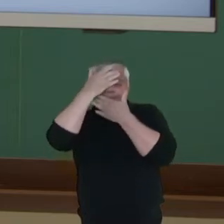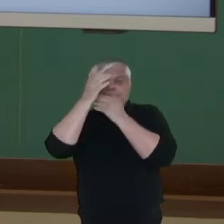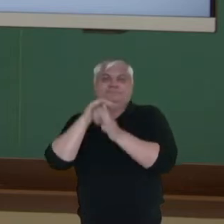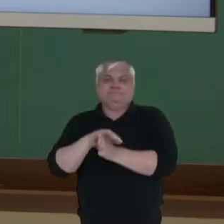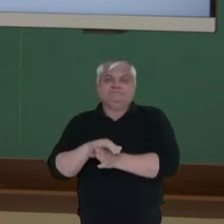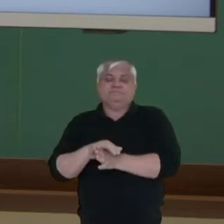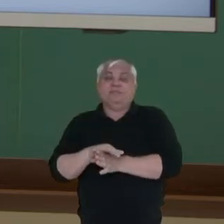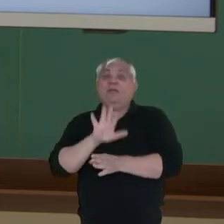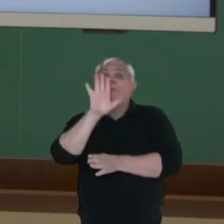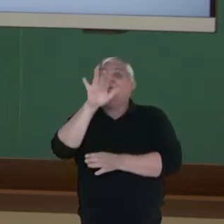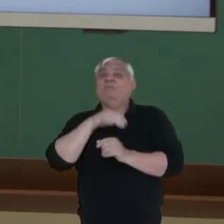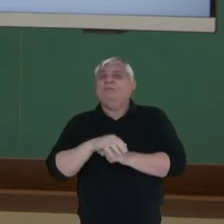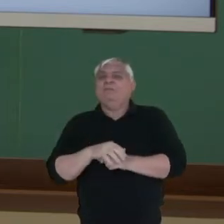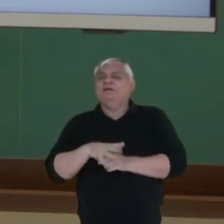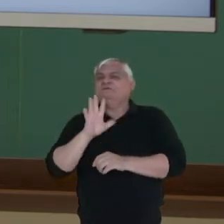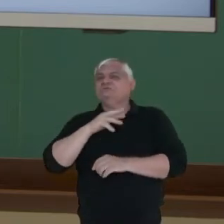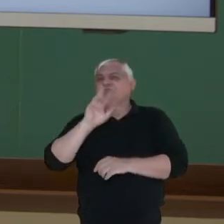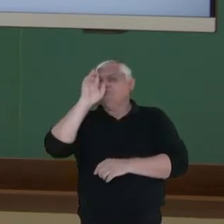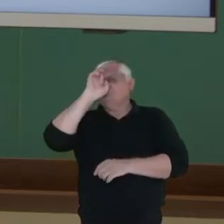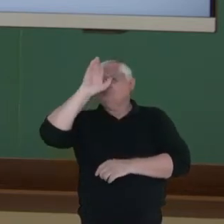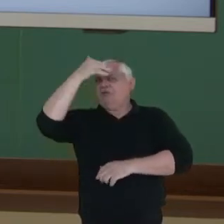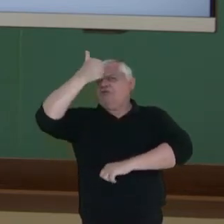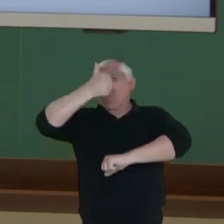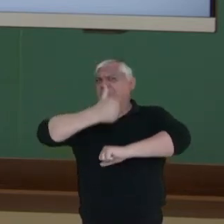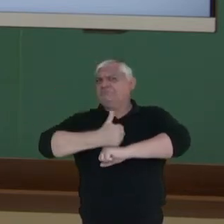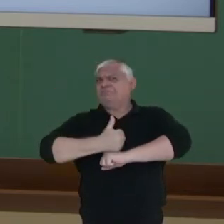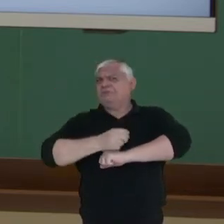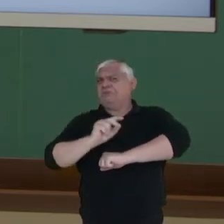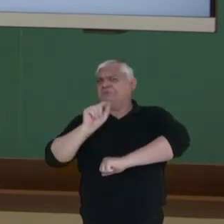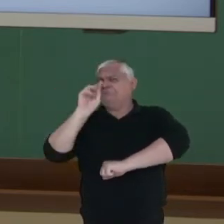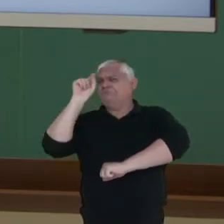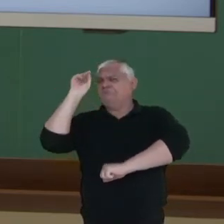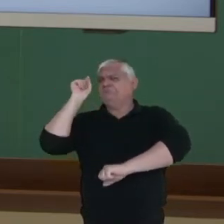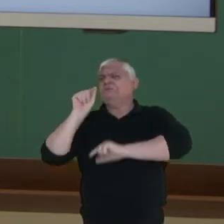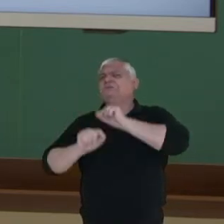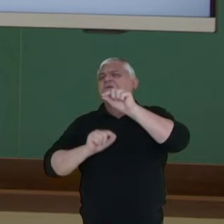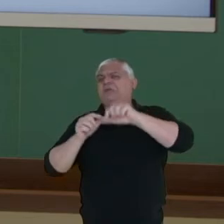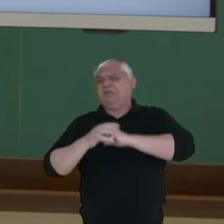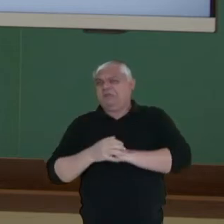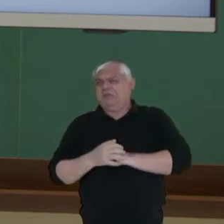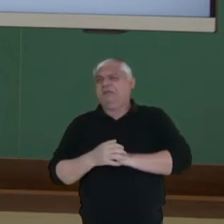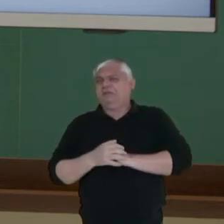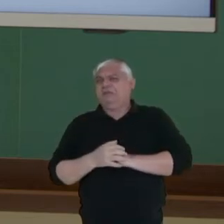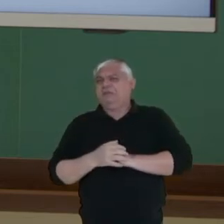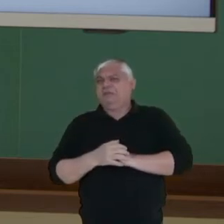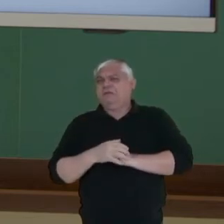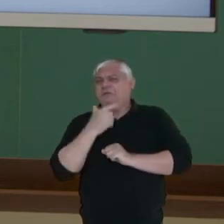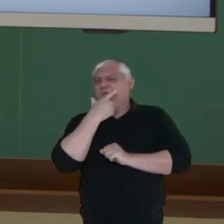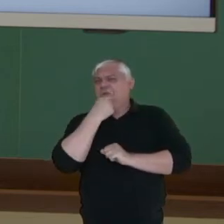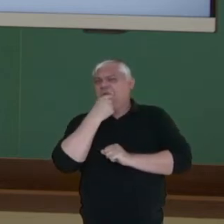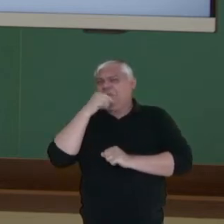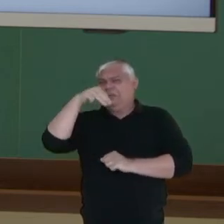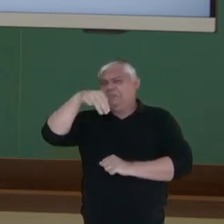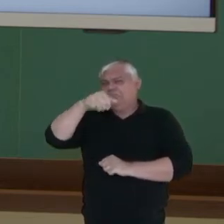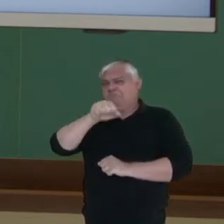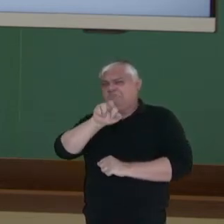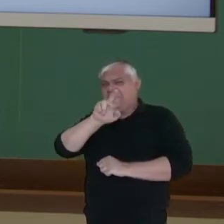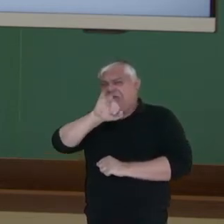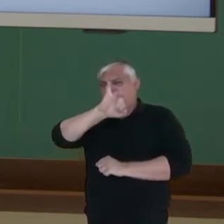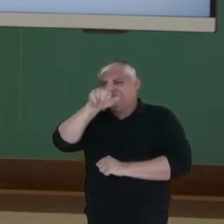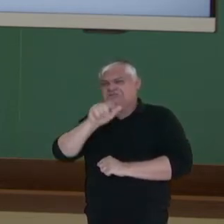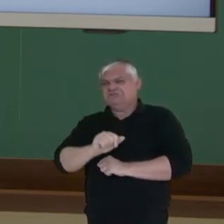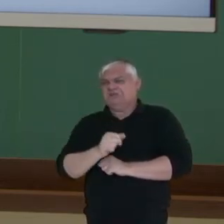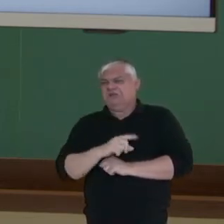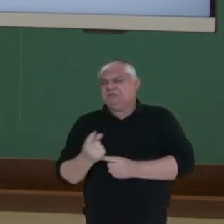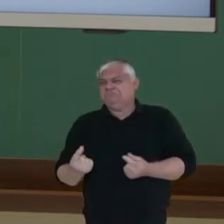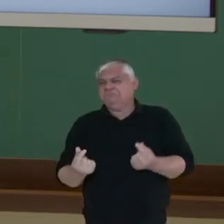mas o dono antigo das terras, o Marajá dessa região